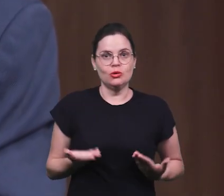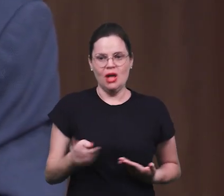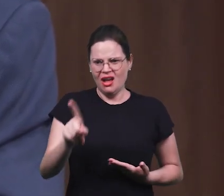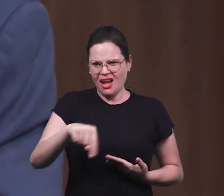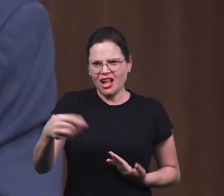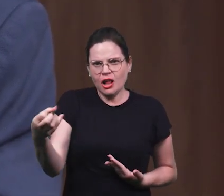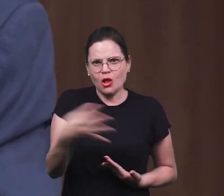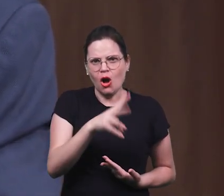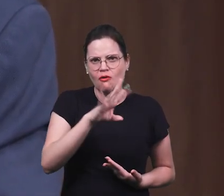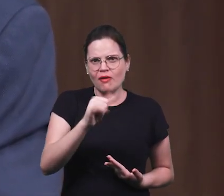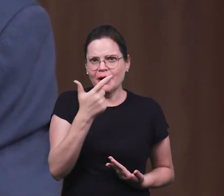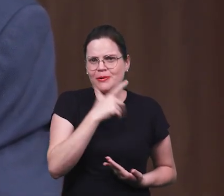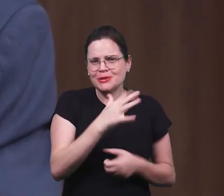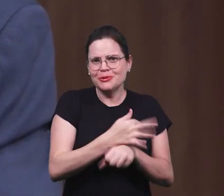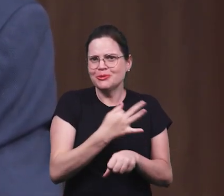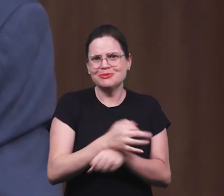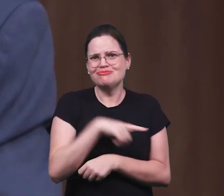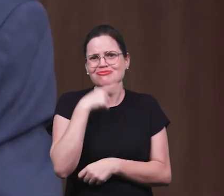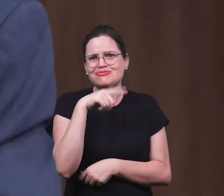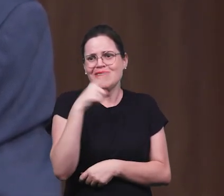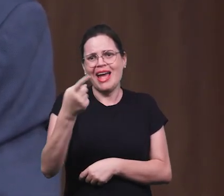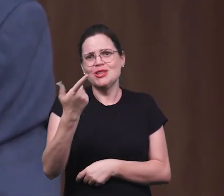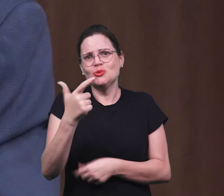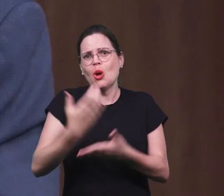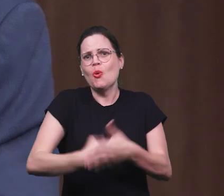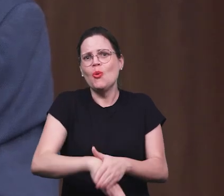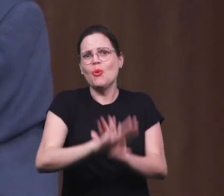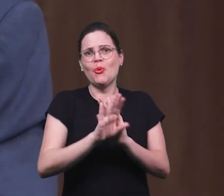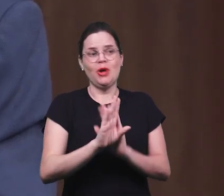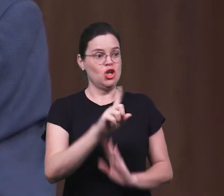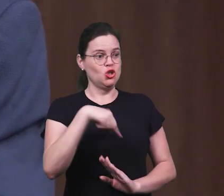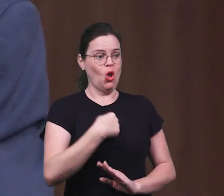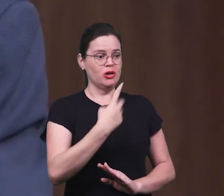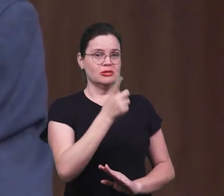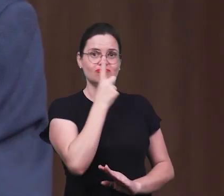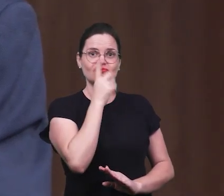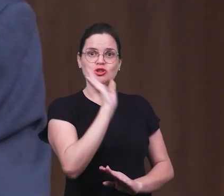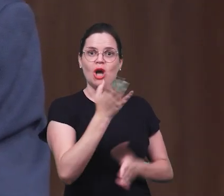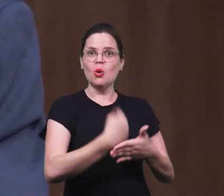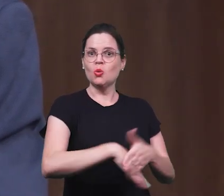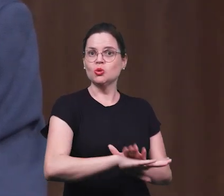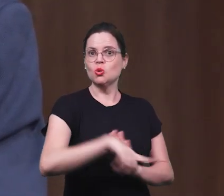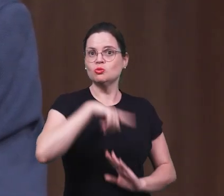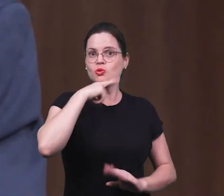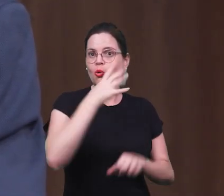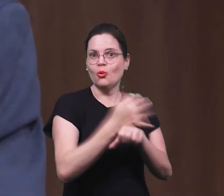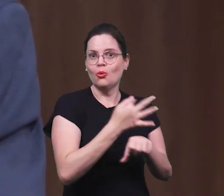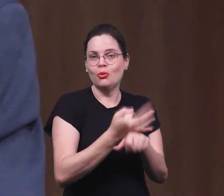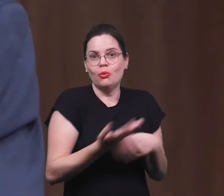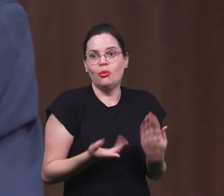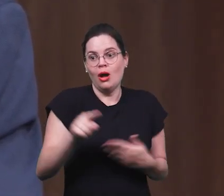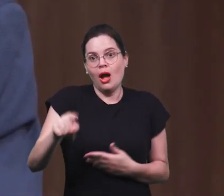fé? Então é importante você lembrar que nós não podemos ficar impondo carga,